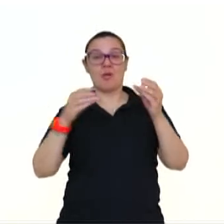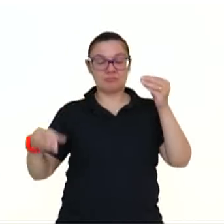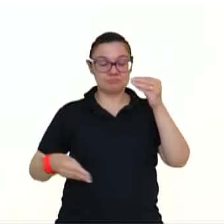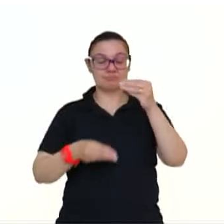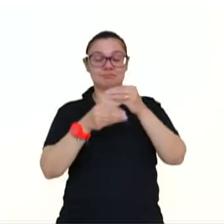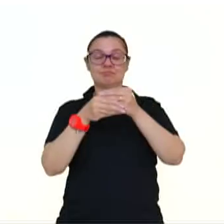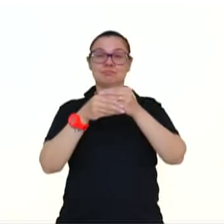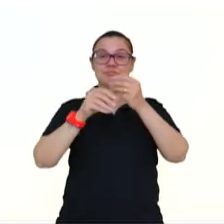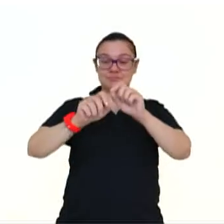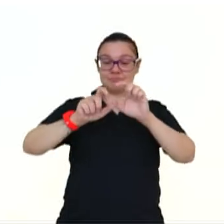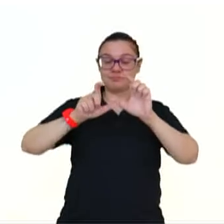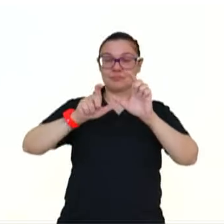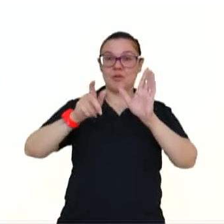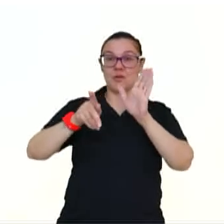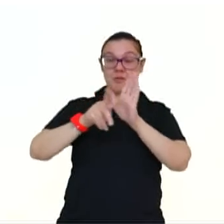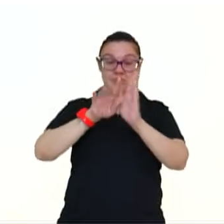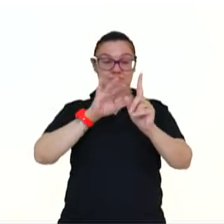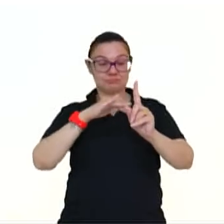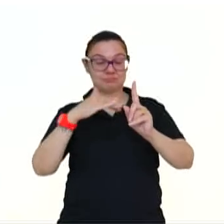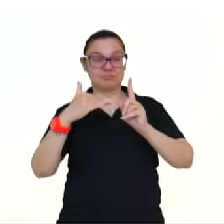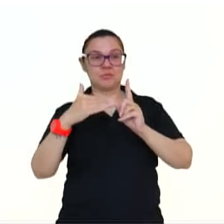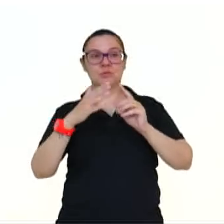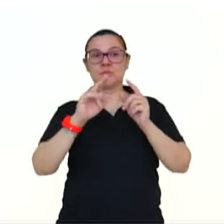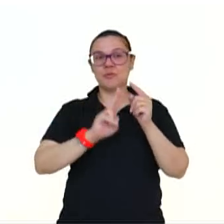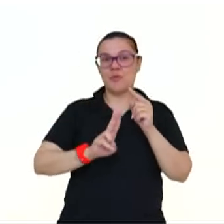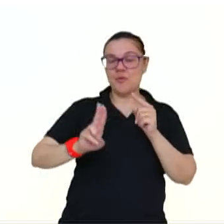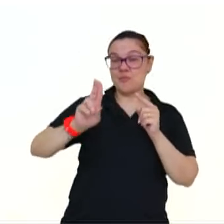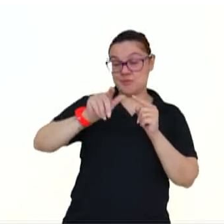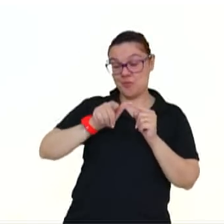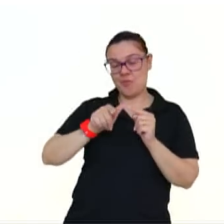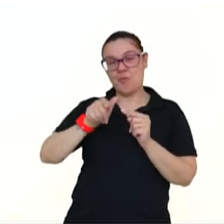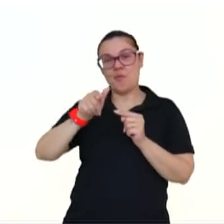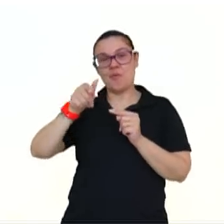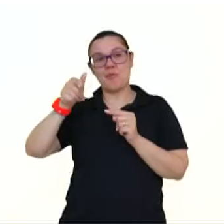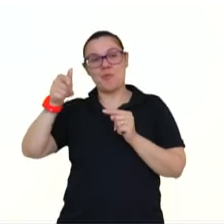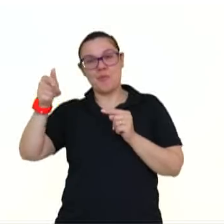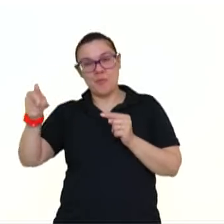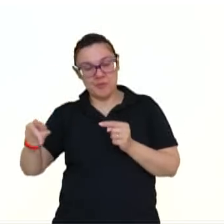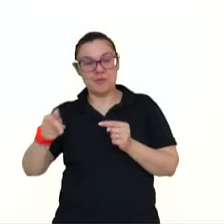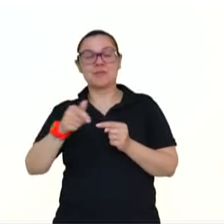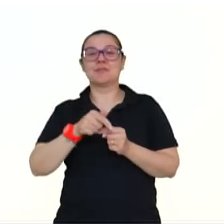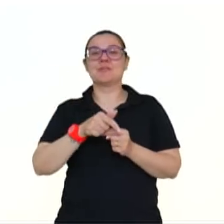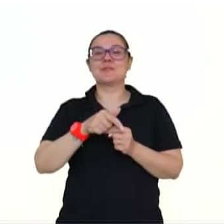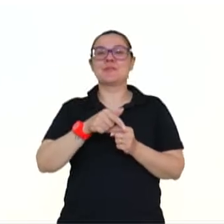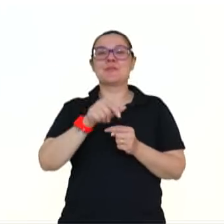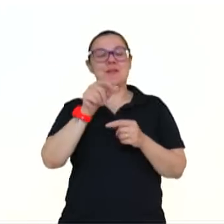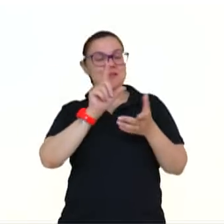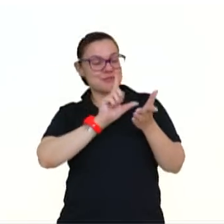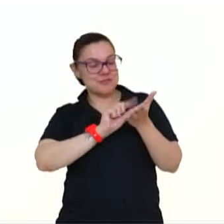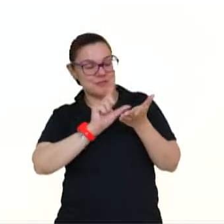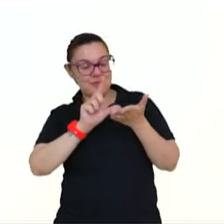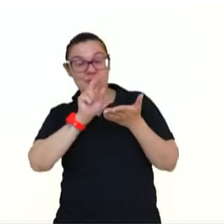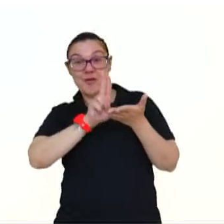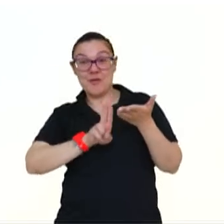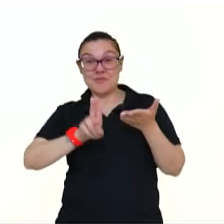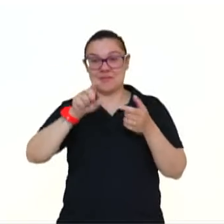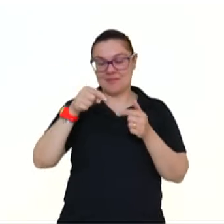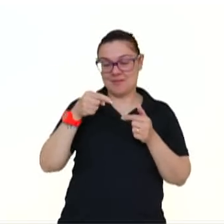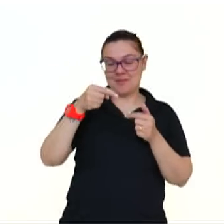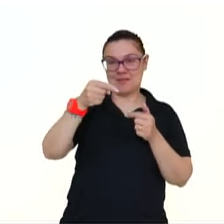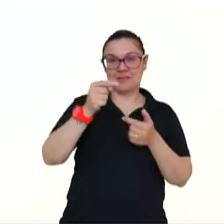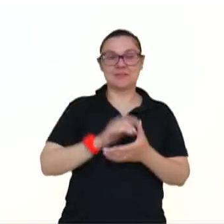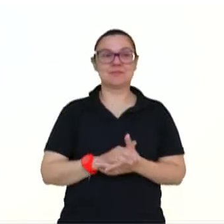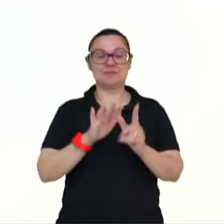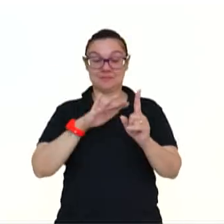multimídia ao hipertexto. É um outro, ou seja, é um outro elemento aqui